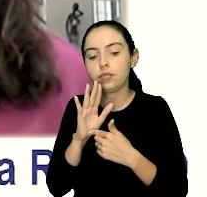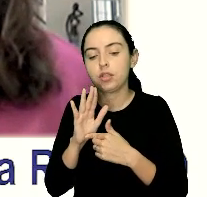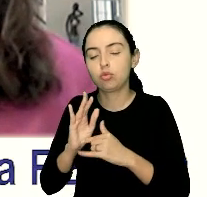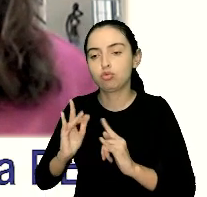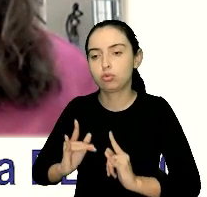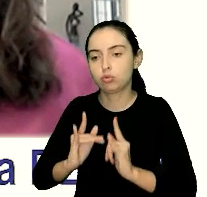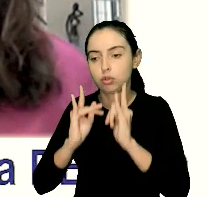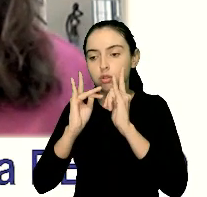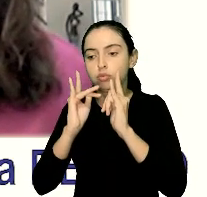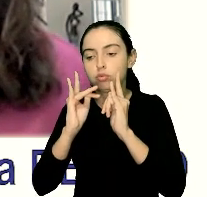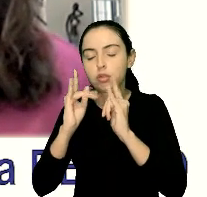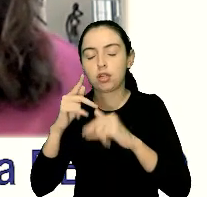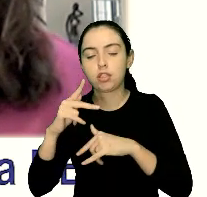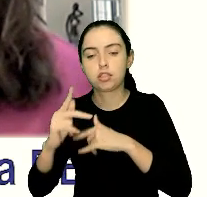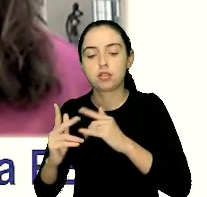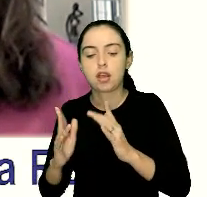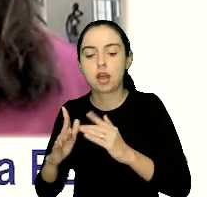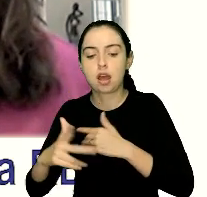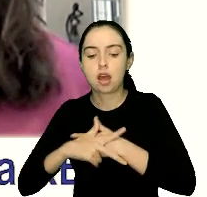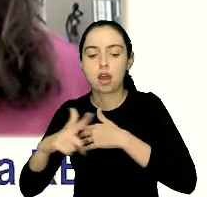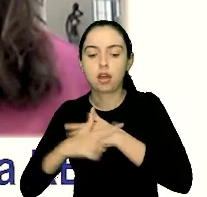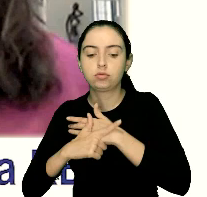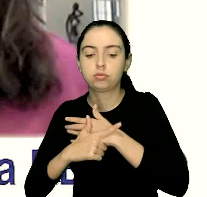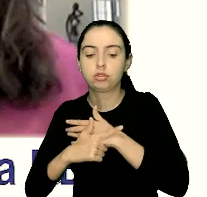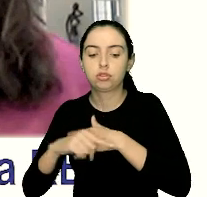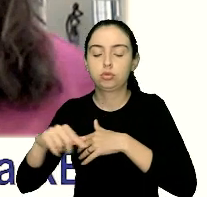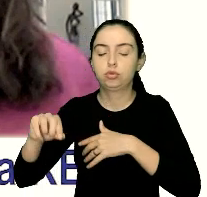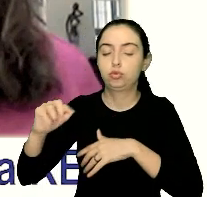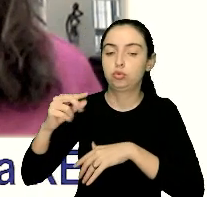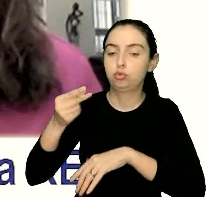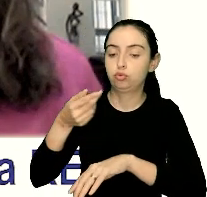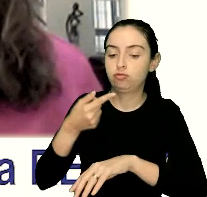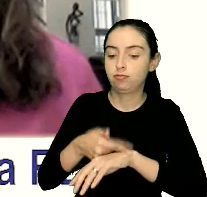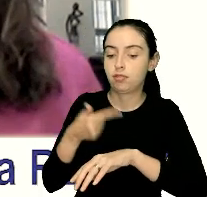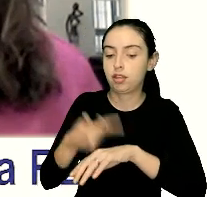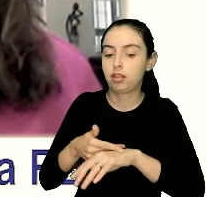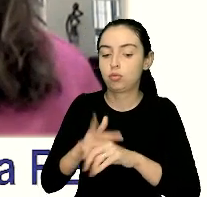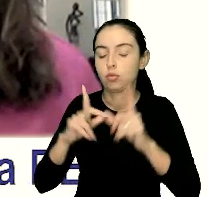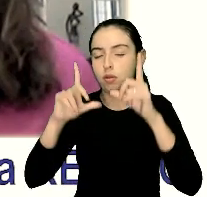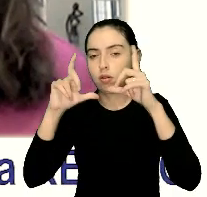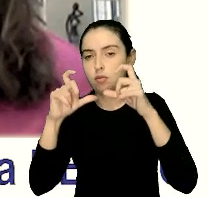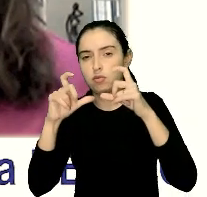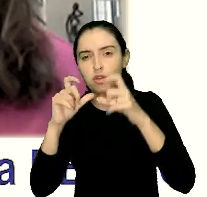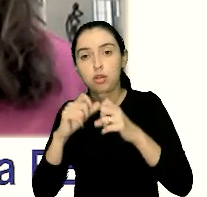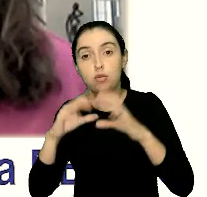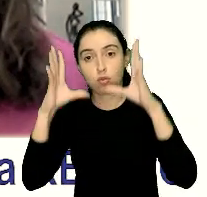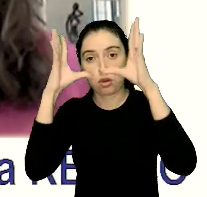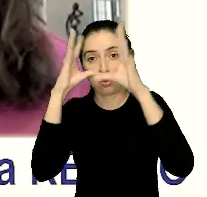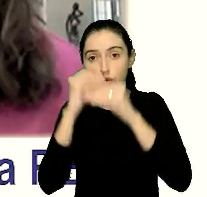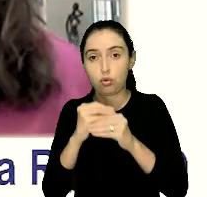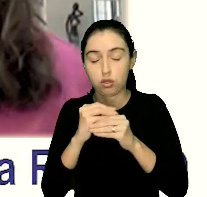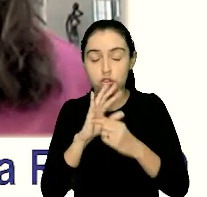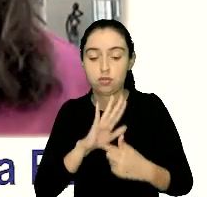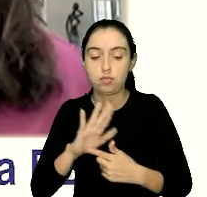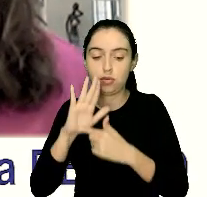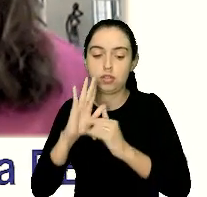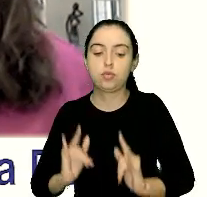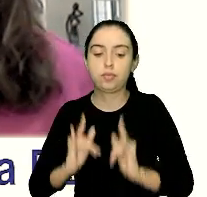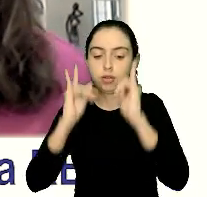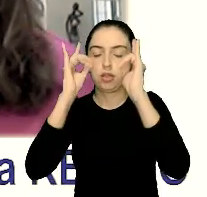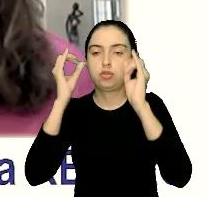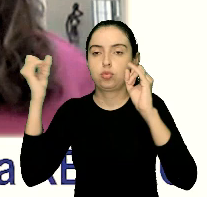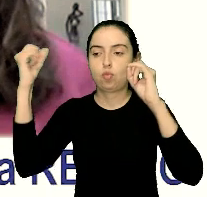aço e vidro. É uma foto tirada no período da noite e mostra o prédio bem iluminado. É uma construção